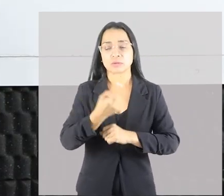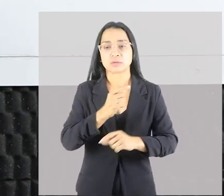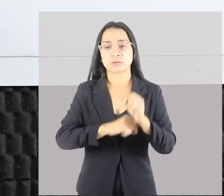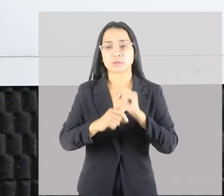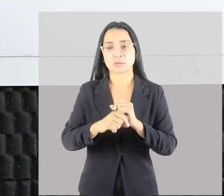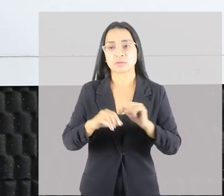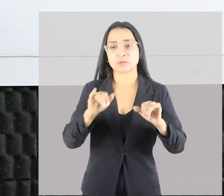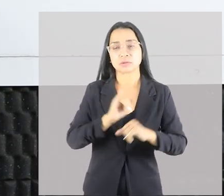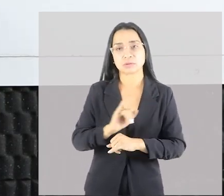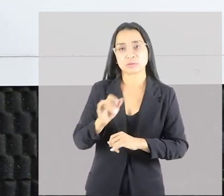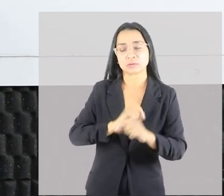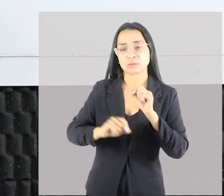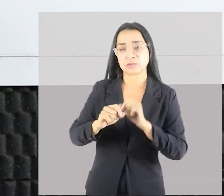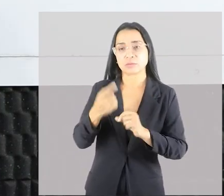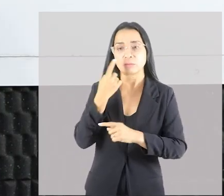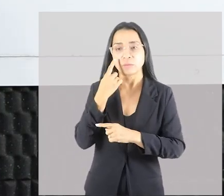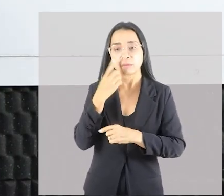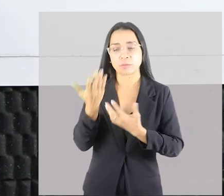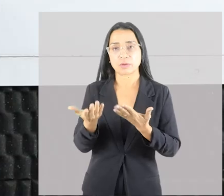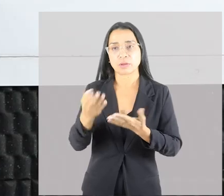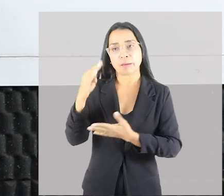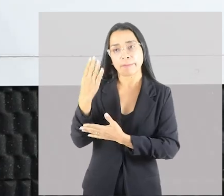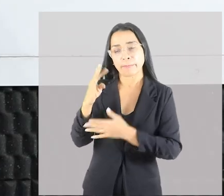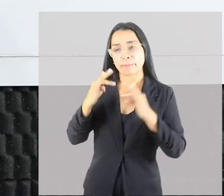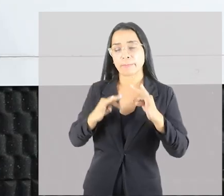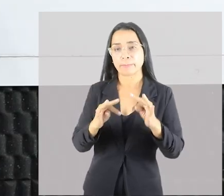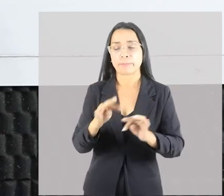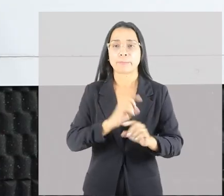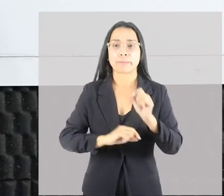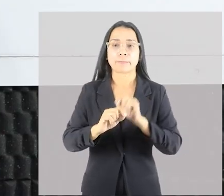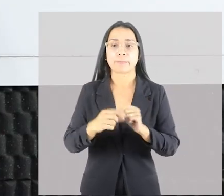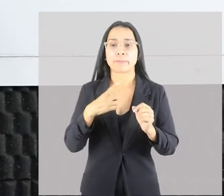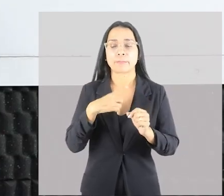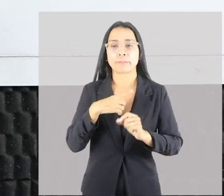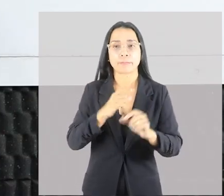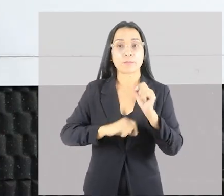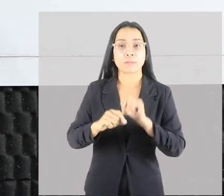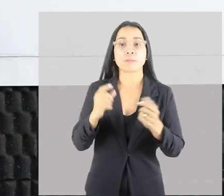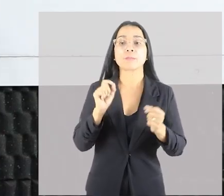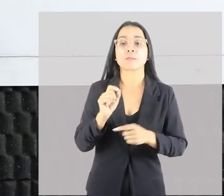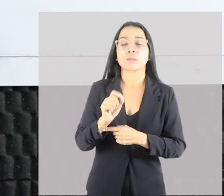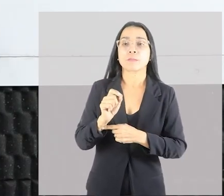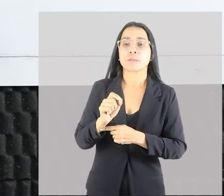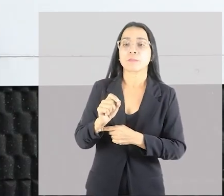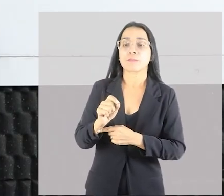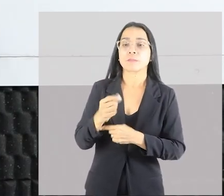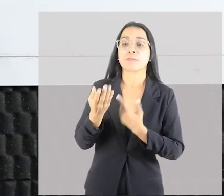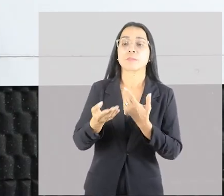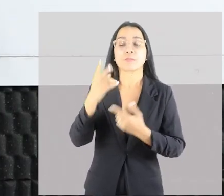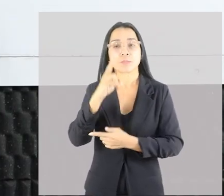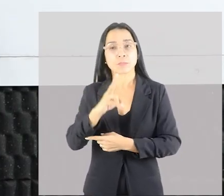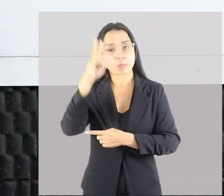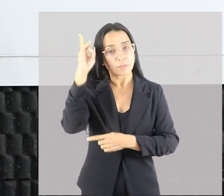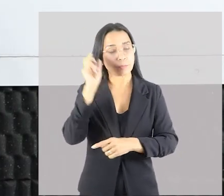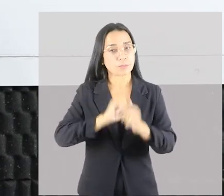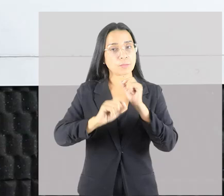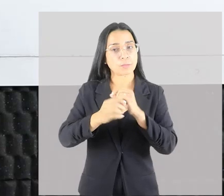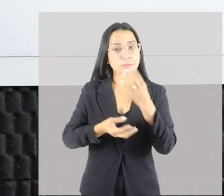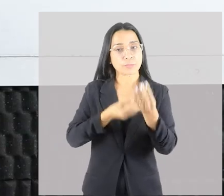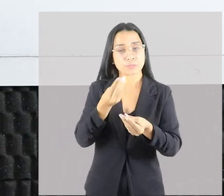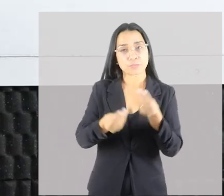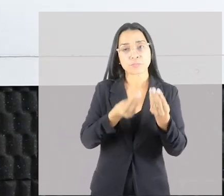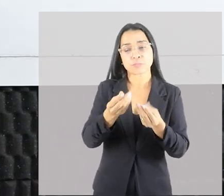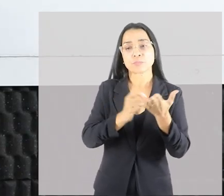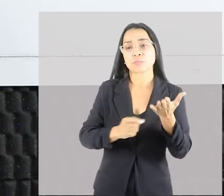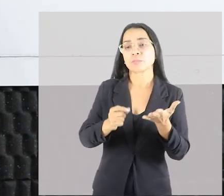gente for analisar hoje, a biotecnologia, ela vem sendo, né, trazida aí nos vestibulares de uma forma